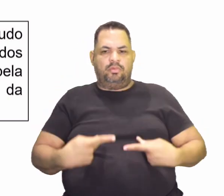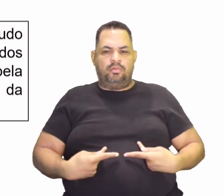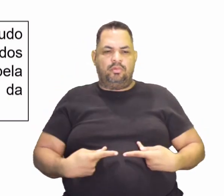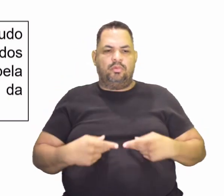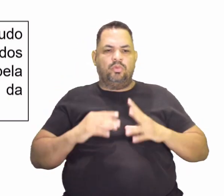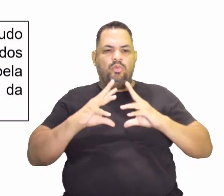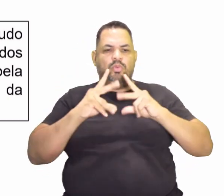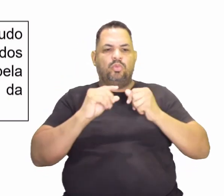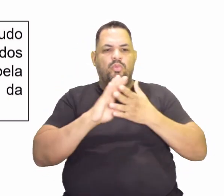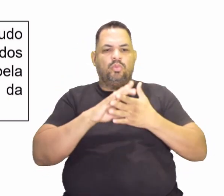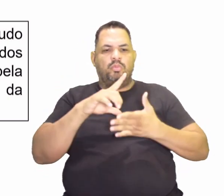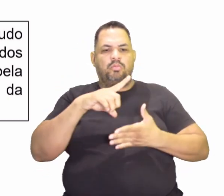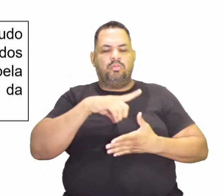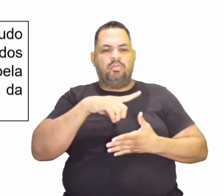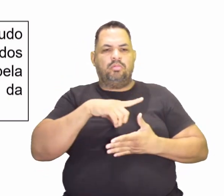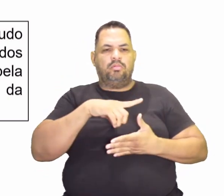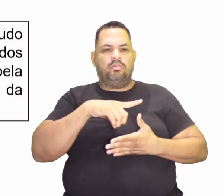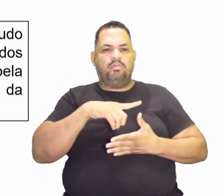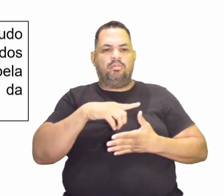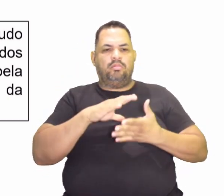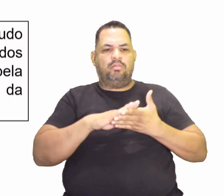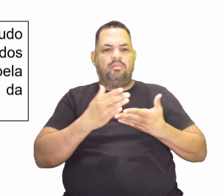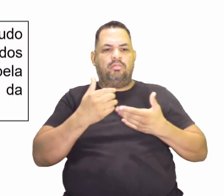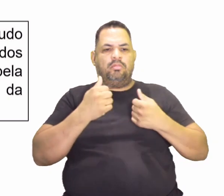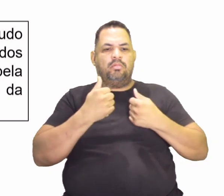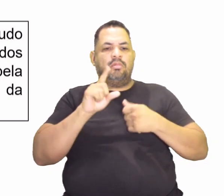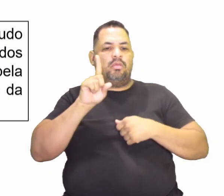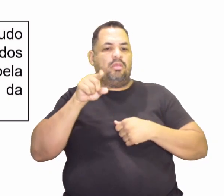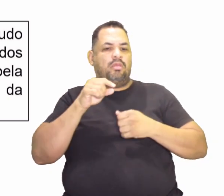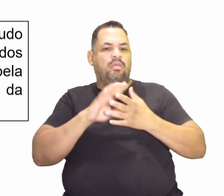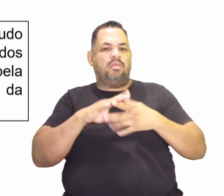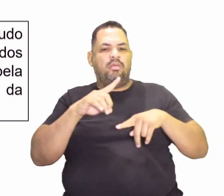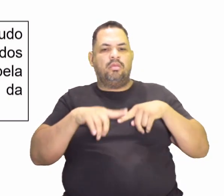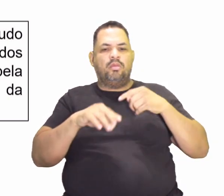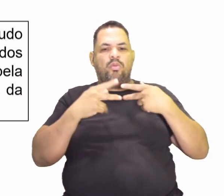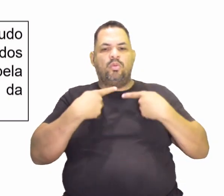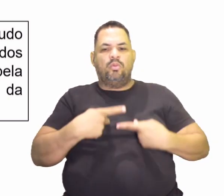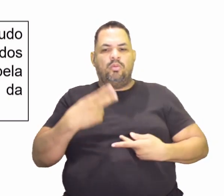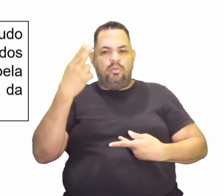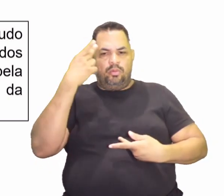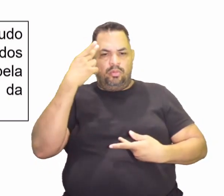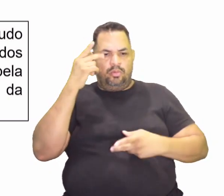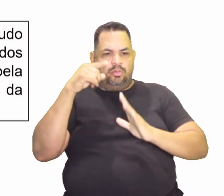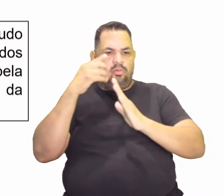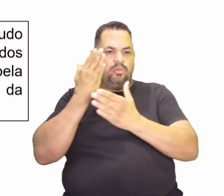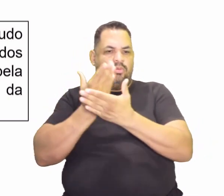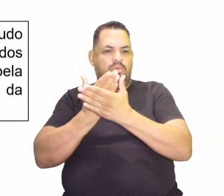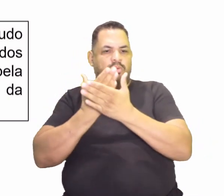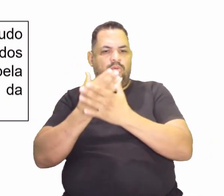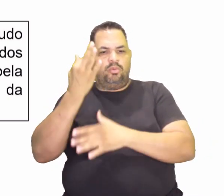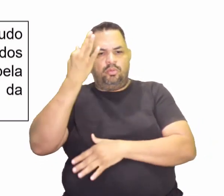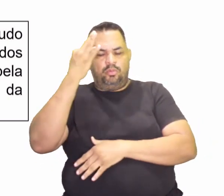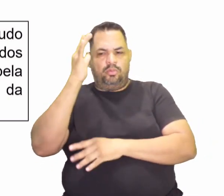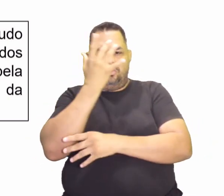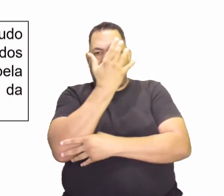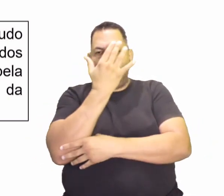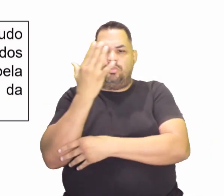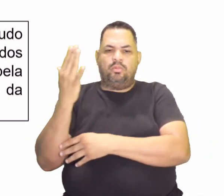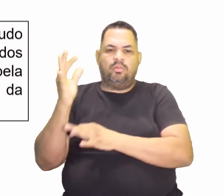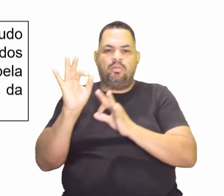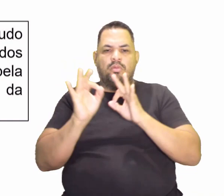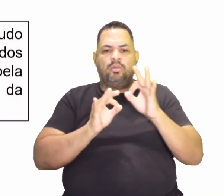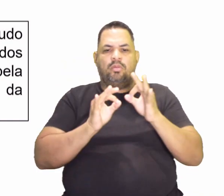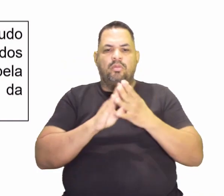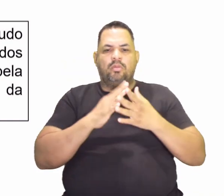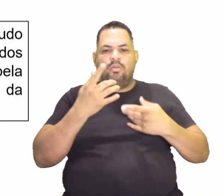é, tudo que existe não é existência material. Os corpos naturais seriam estudados pela filosofia da natureza